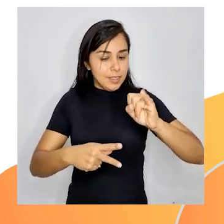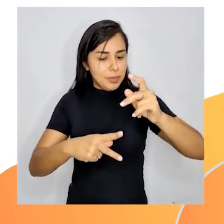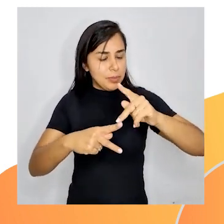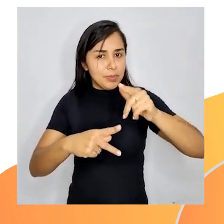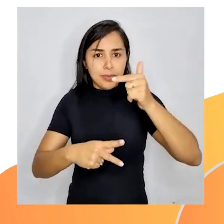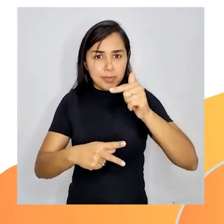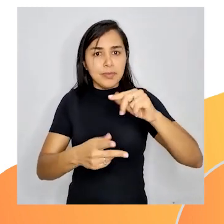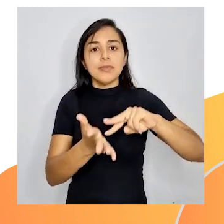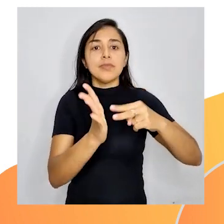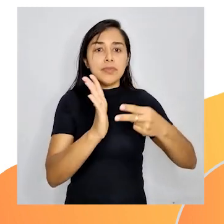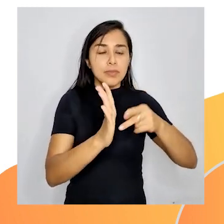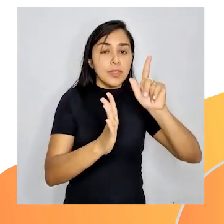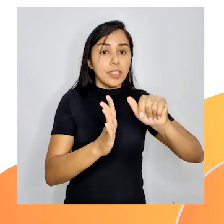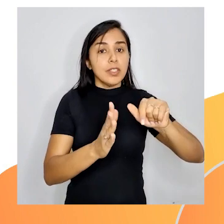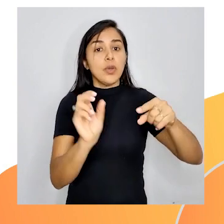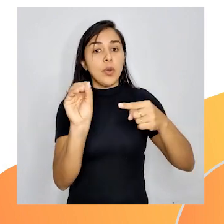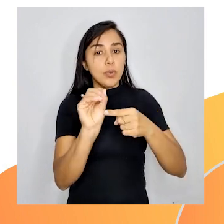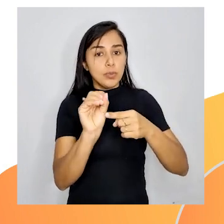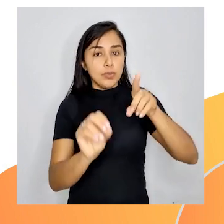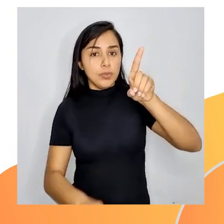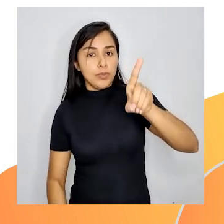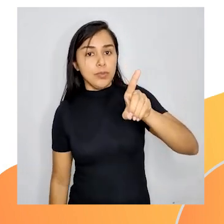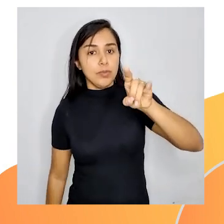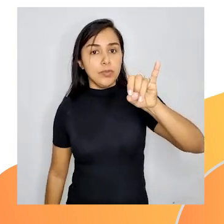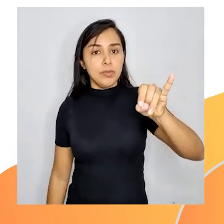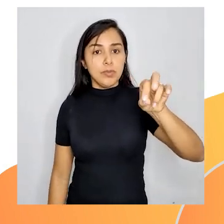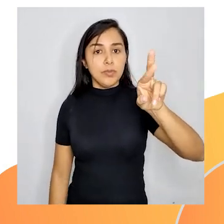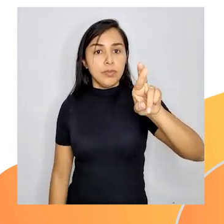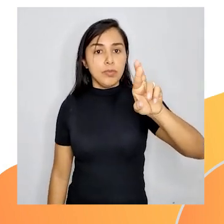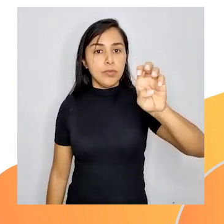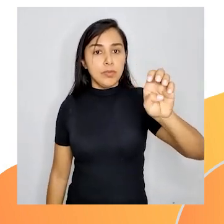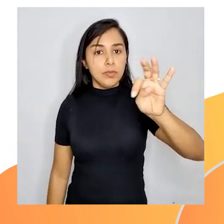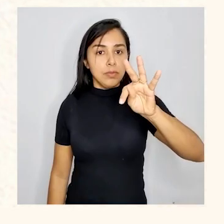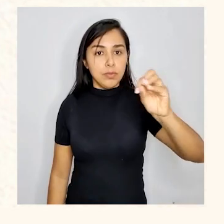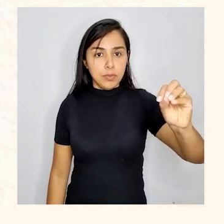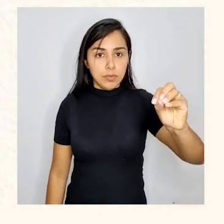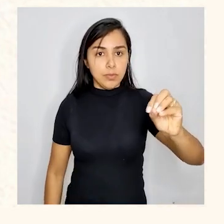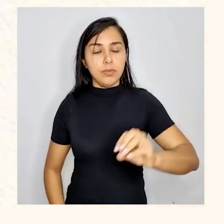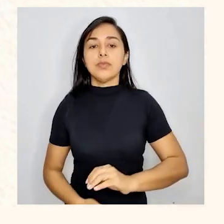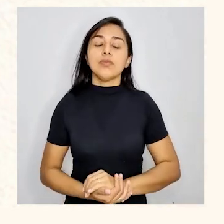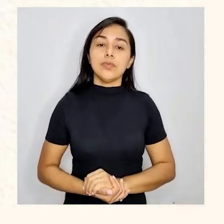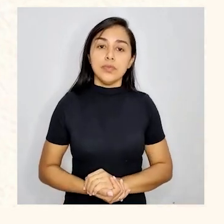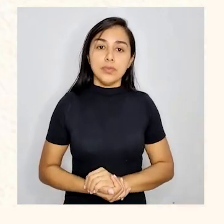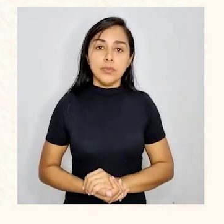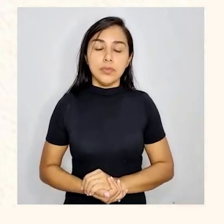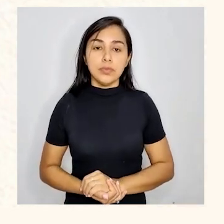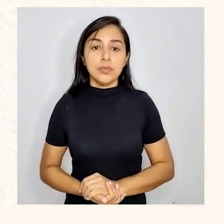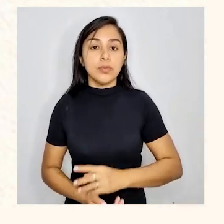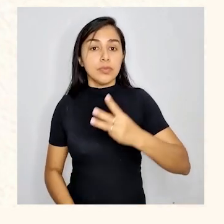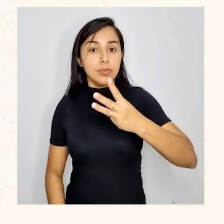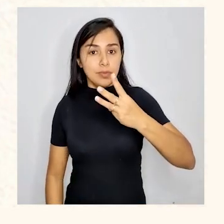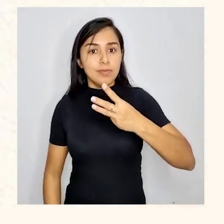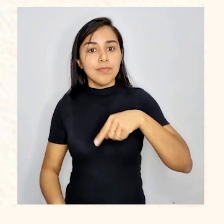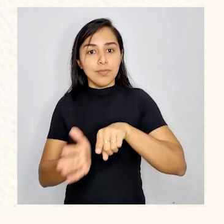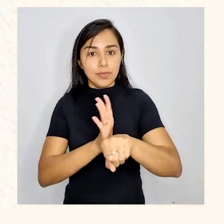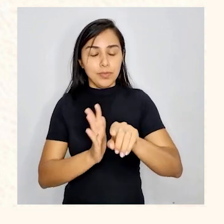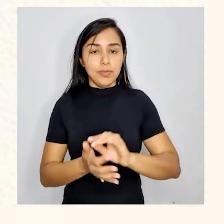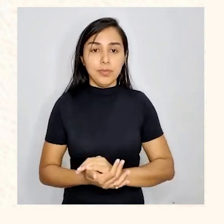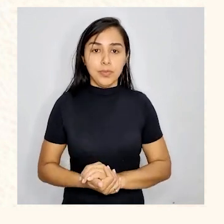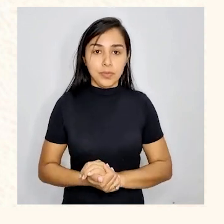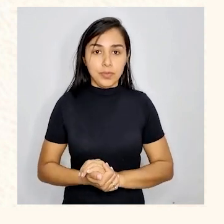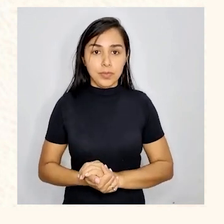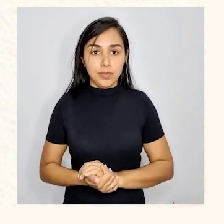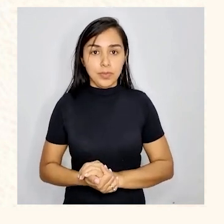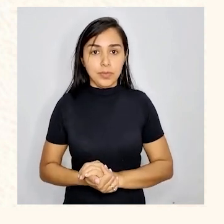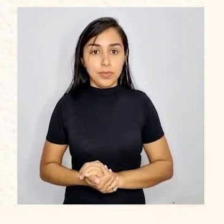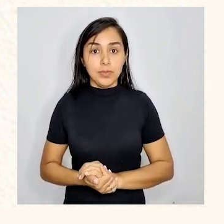como oração subordinada objetiva direta. E o nosso terceiro exercício é: